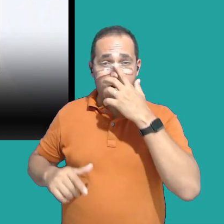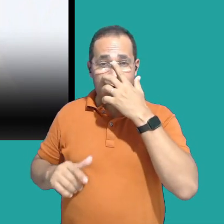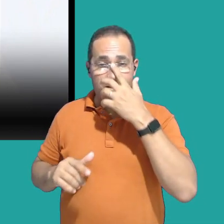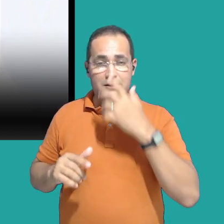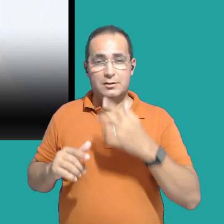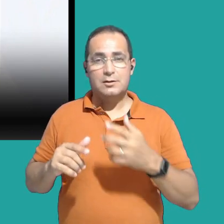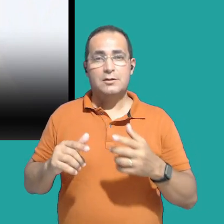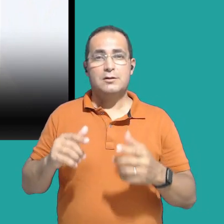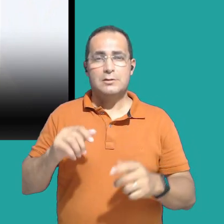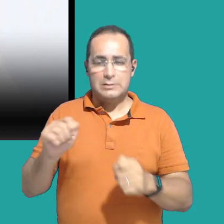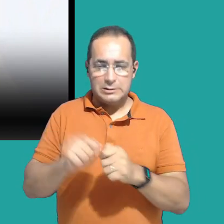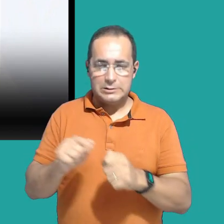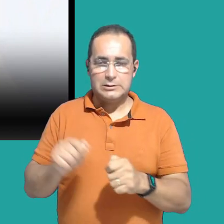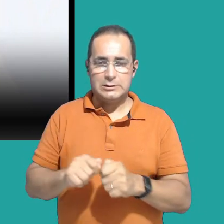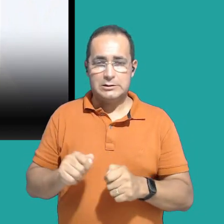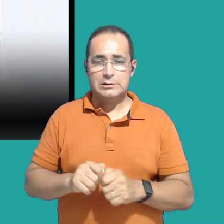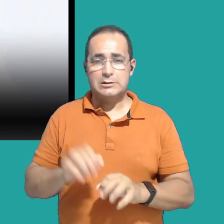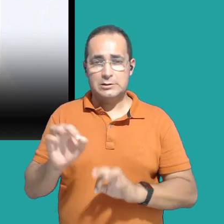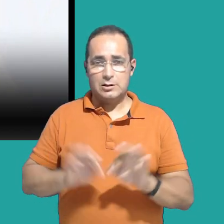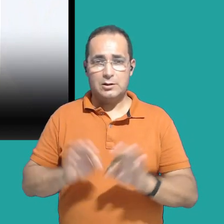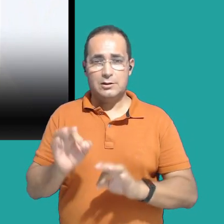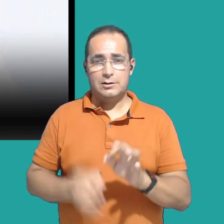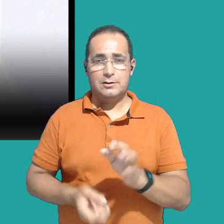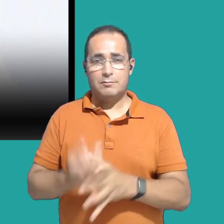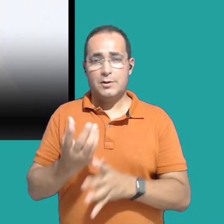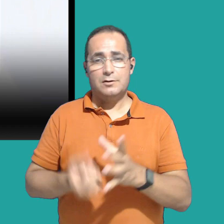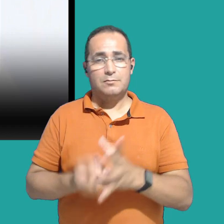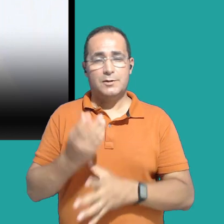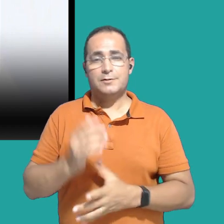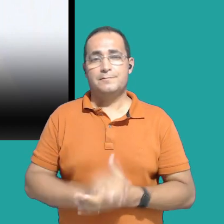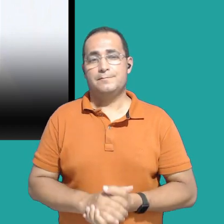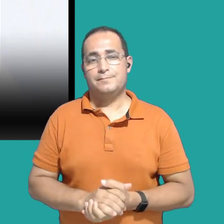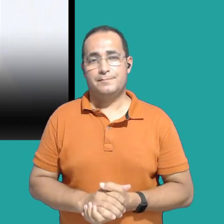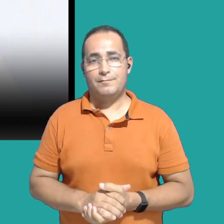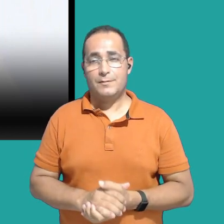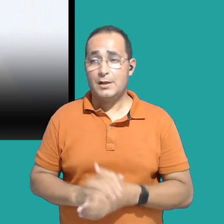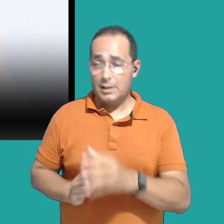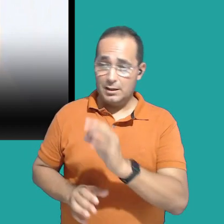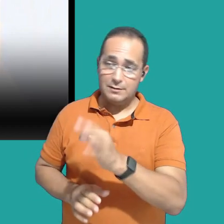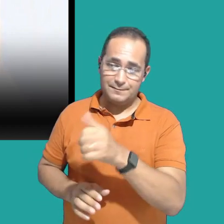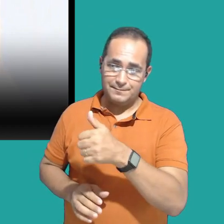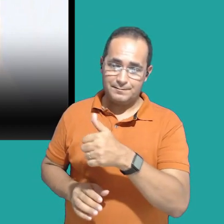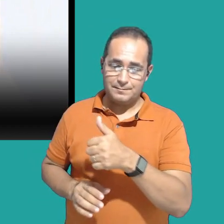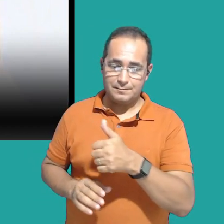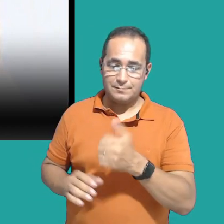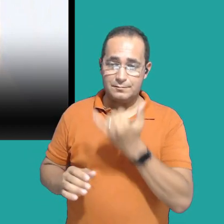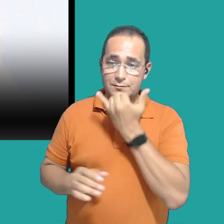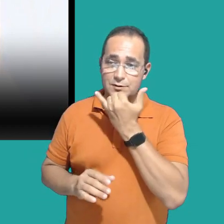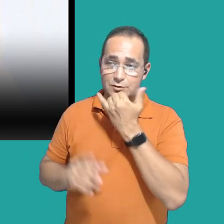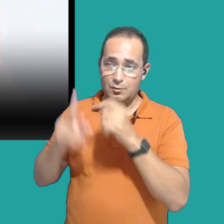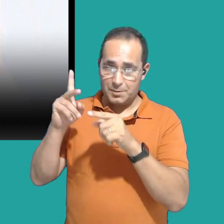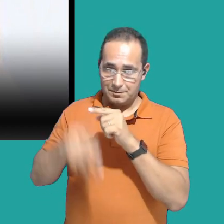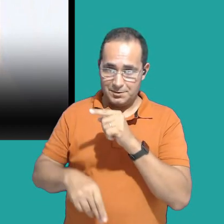né? Porque quanto mais pessoas usam, mais pessoas fazem. Exatamente. Então, sabe o que isso... foi assim?